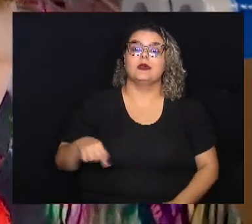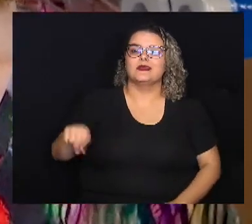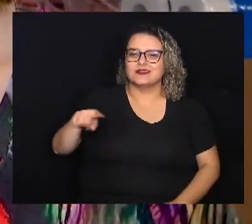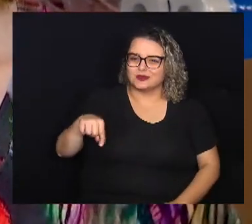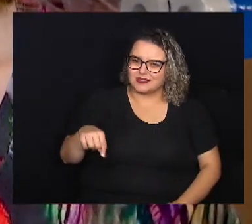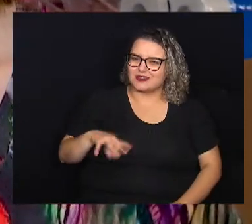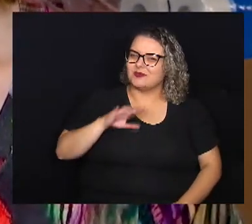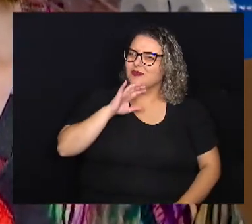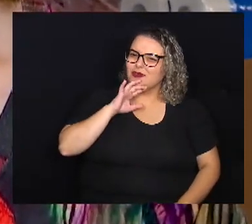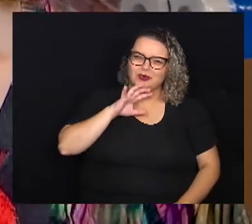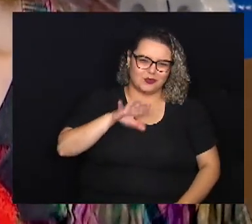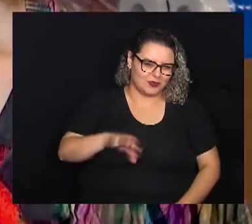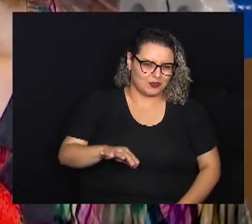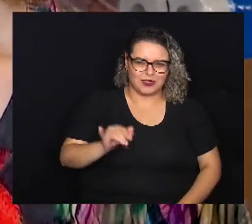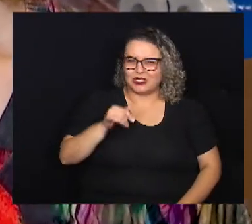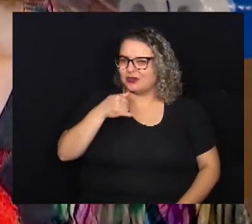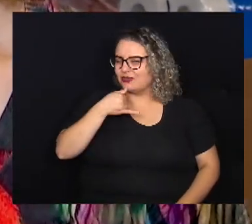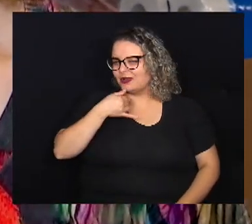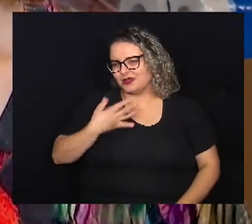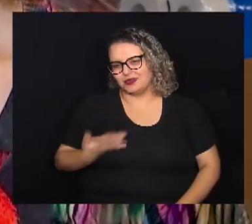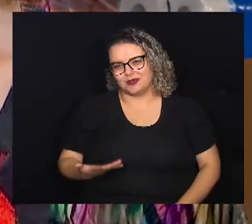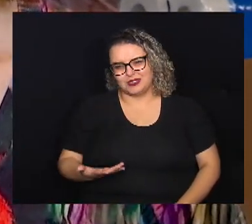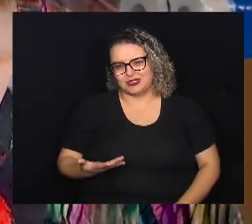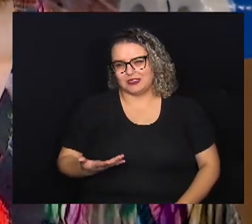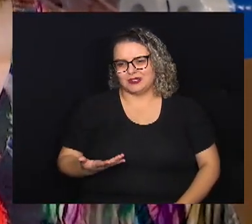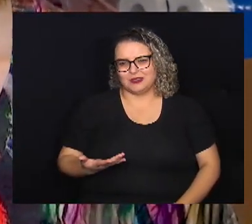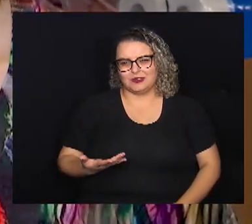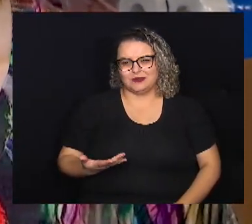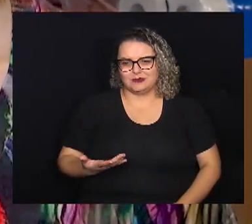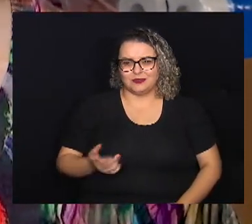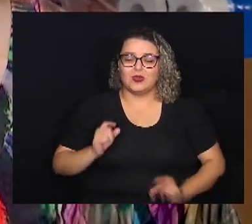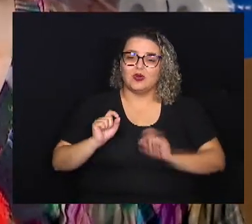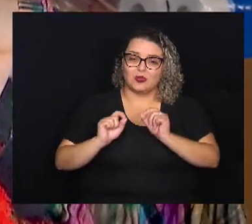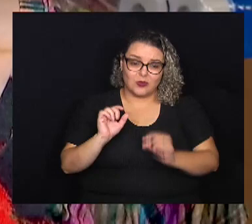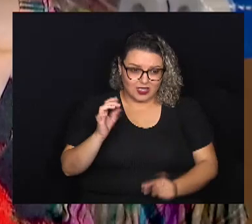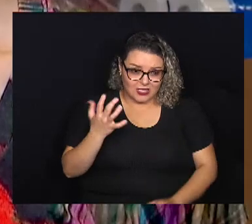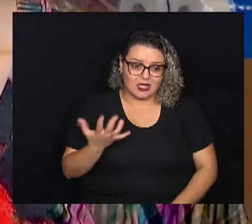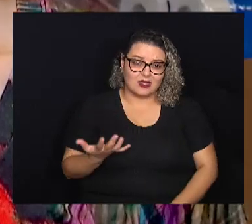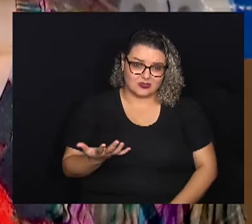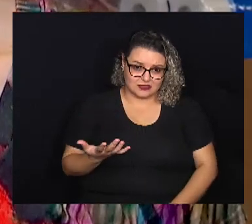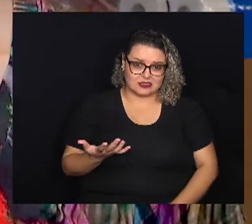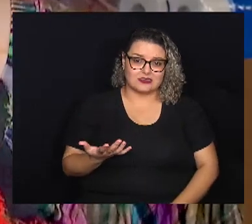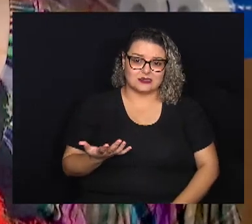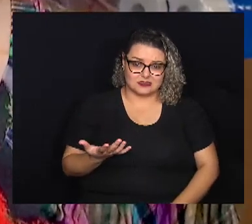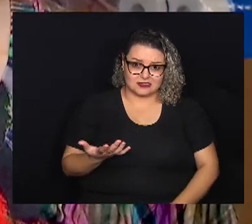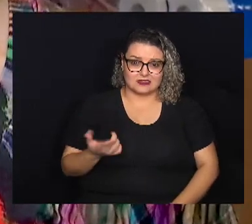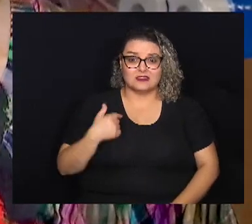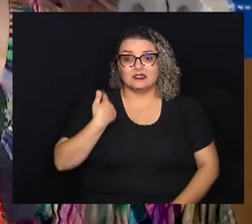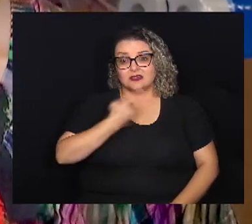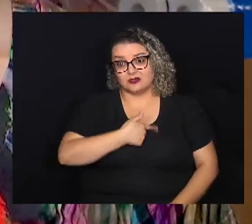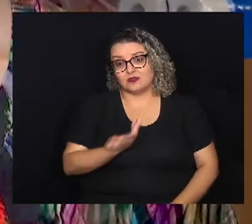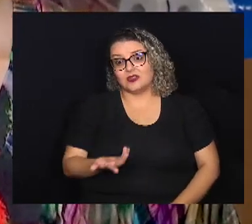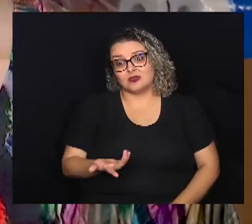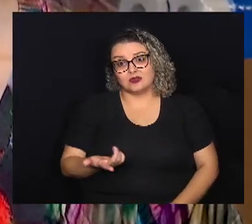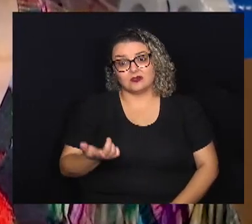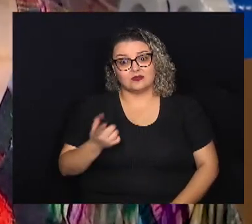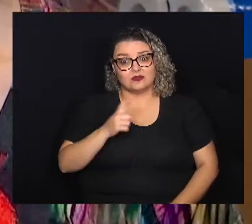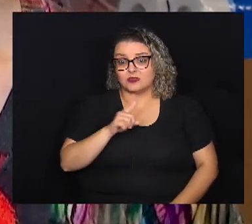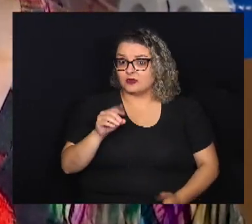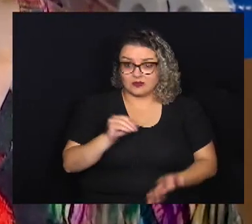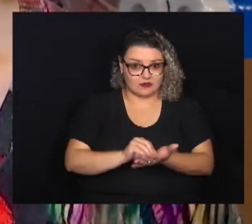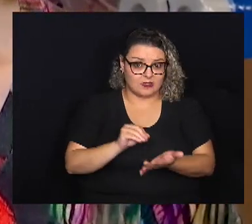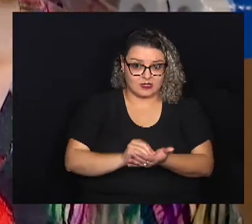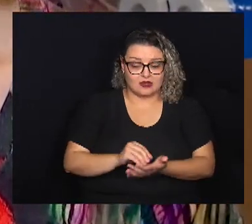trágico, muito triste o que aconteceu, e para nós não vai fazer falta,